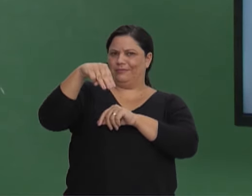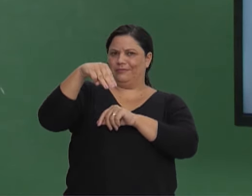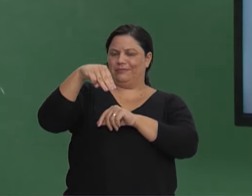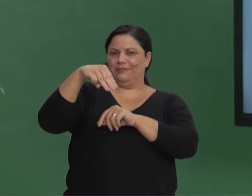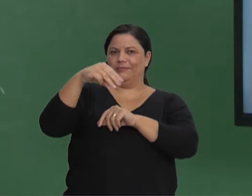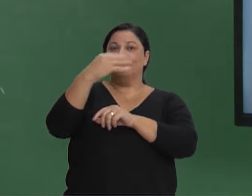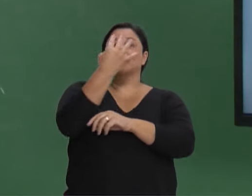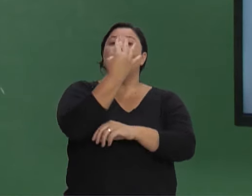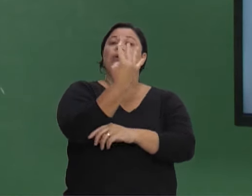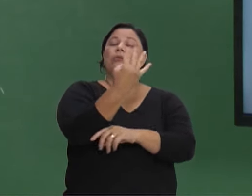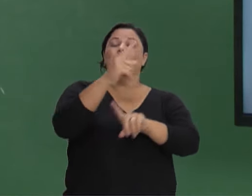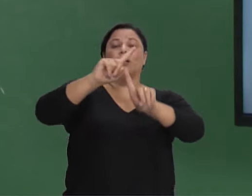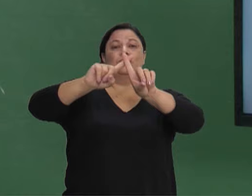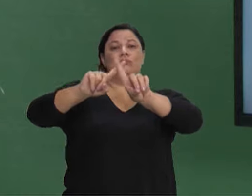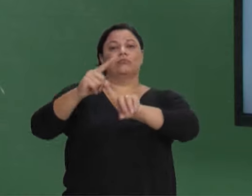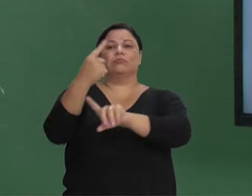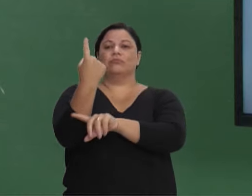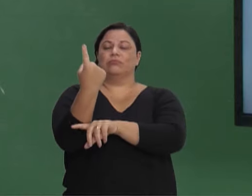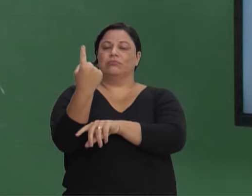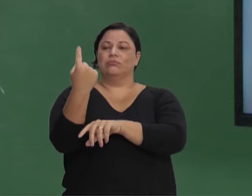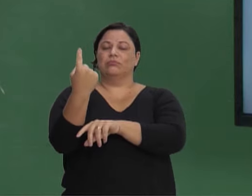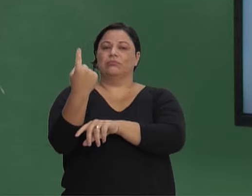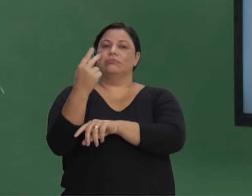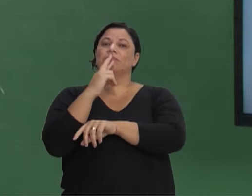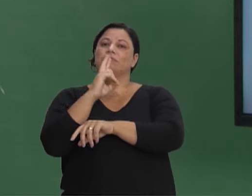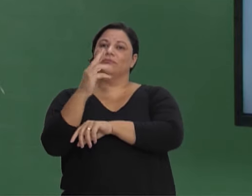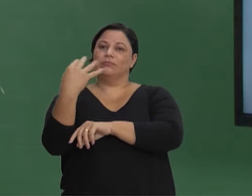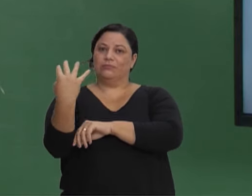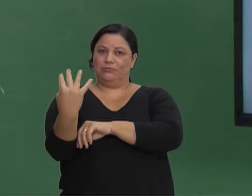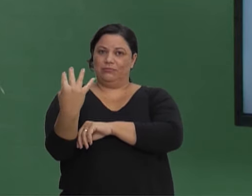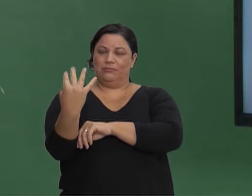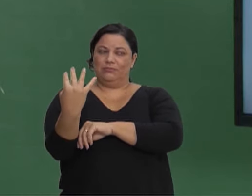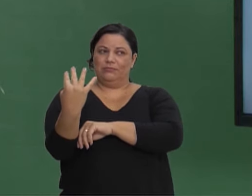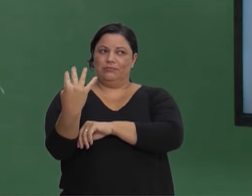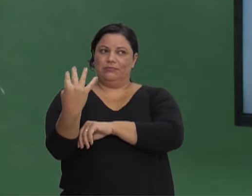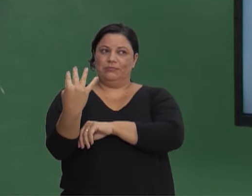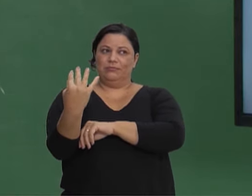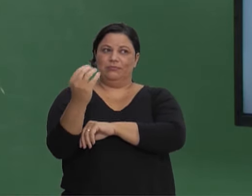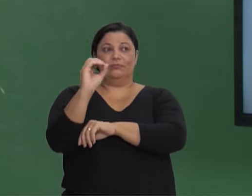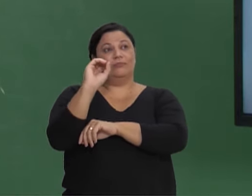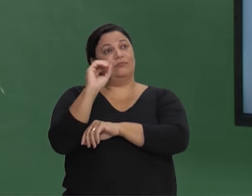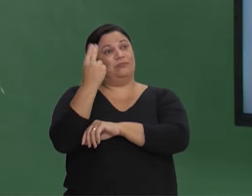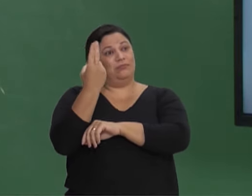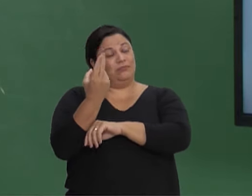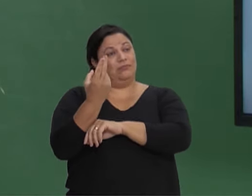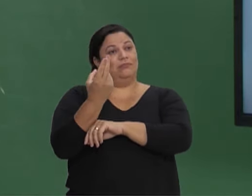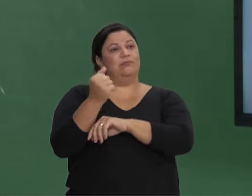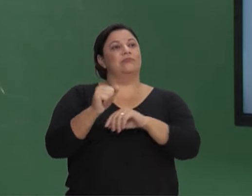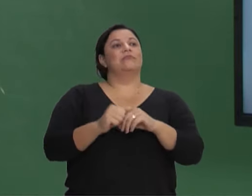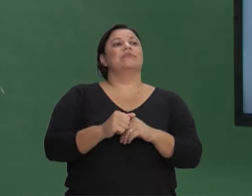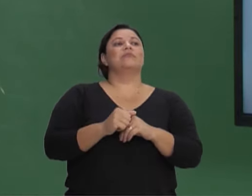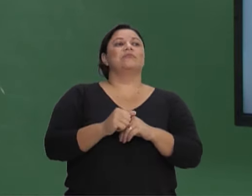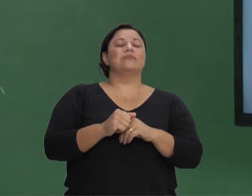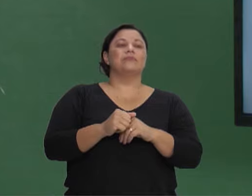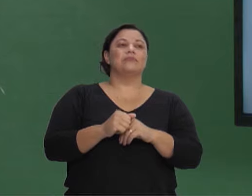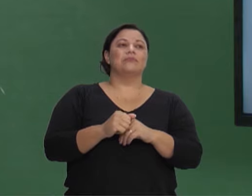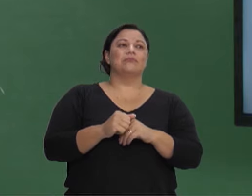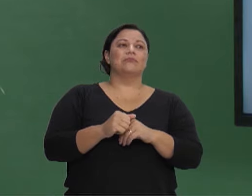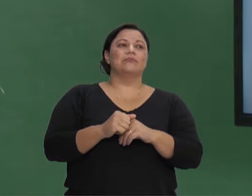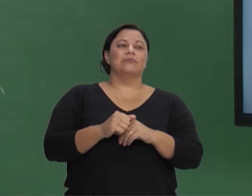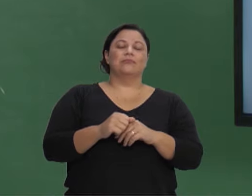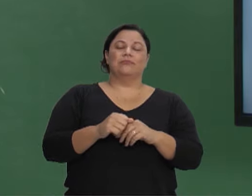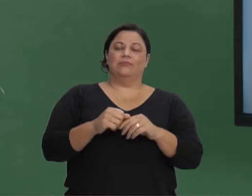4 vezes 1, 4. O C, o termo independente, só vou substituir.